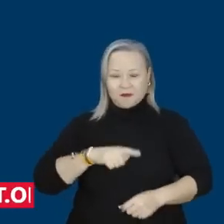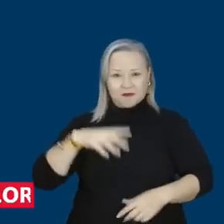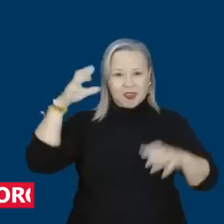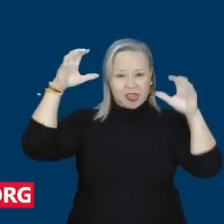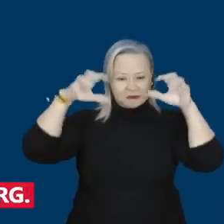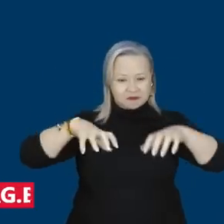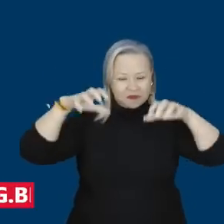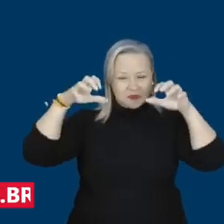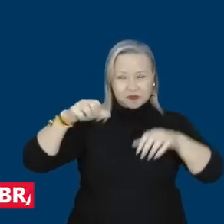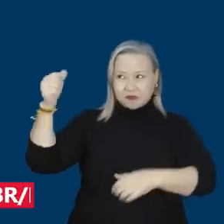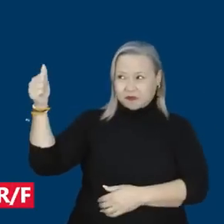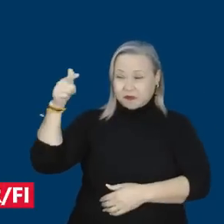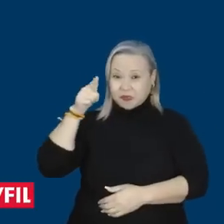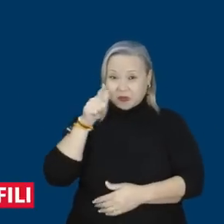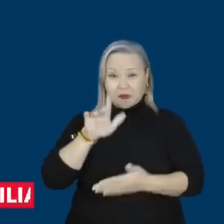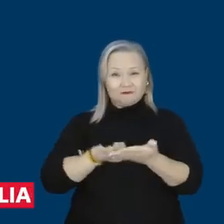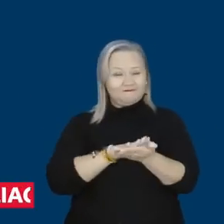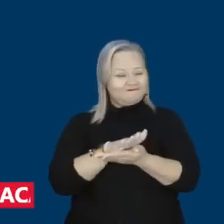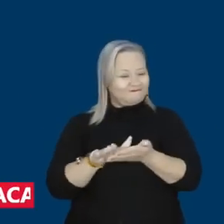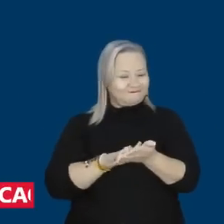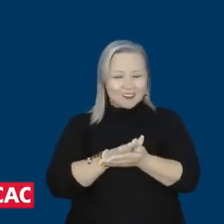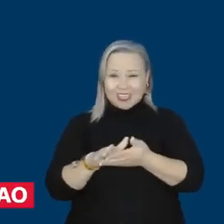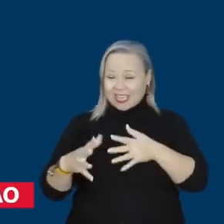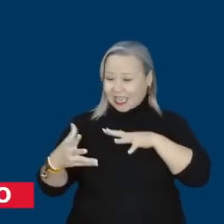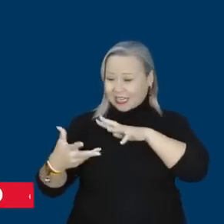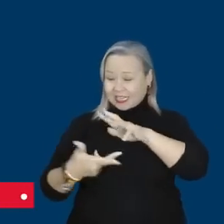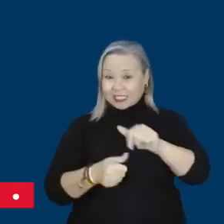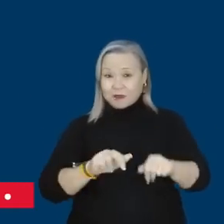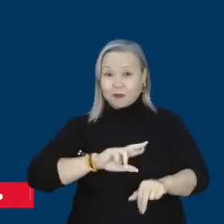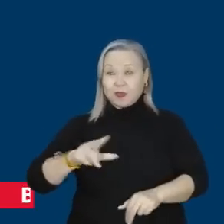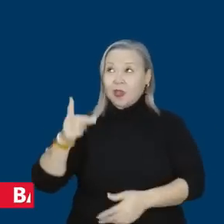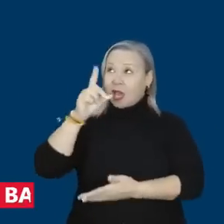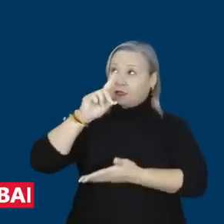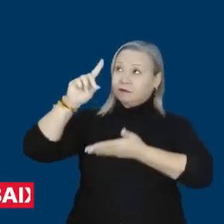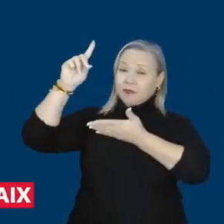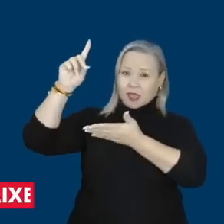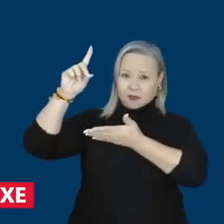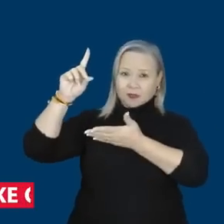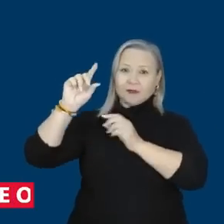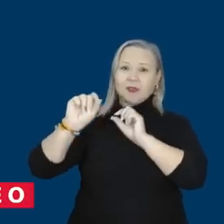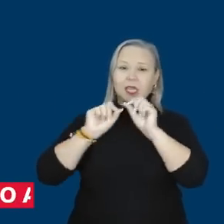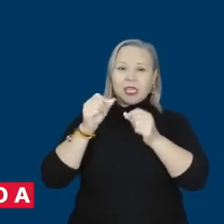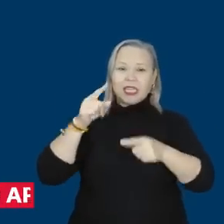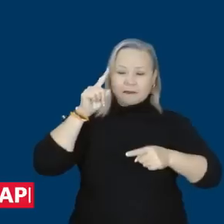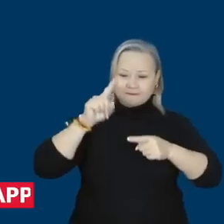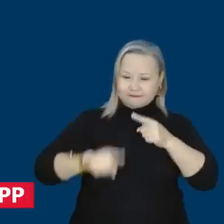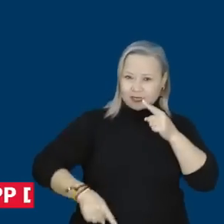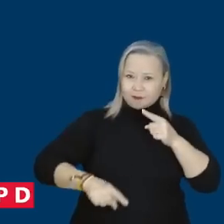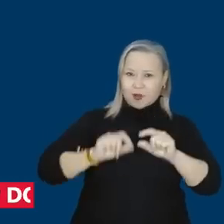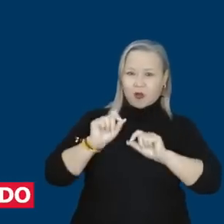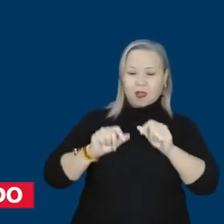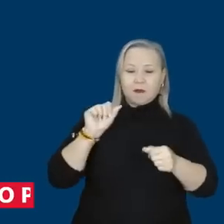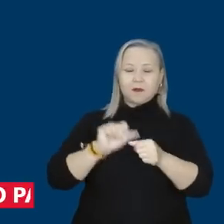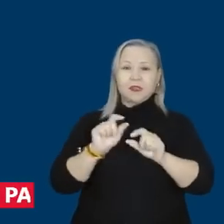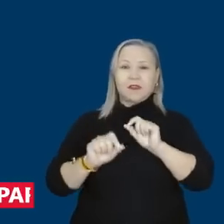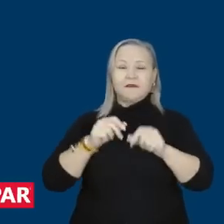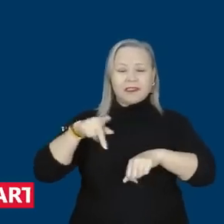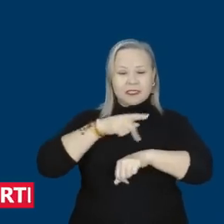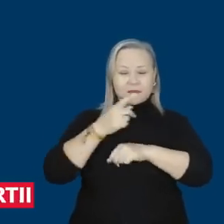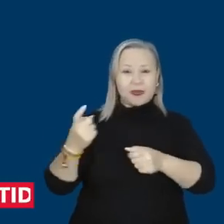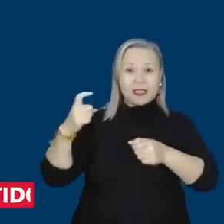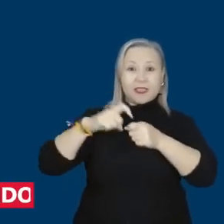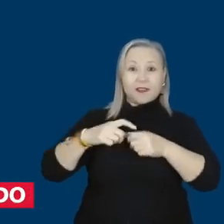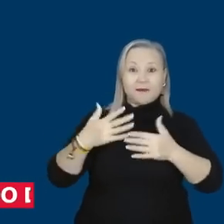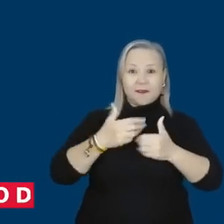haverá sol, não haverá nada nesse mundo, a não ser Deus, que me proíba de fazer esse país voltar